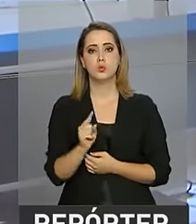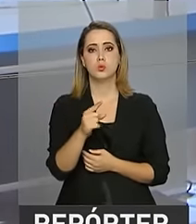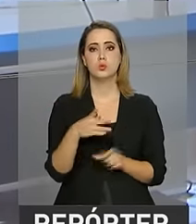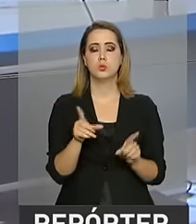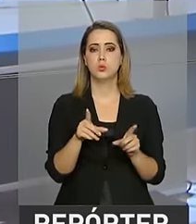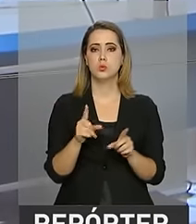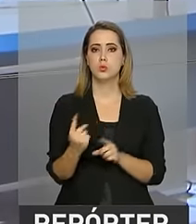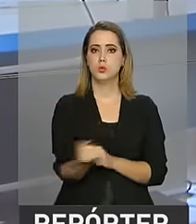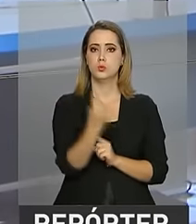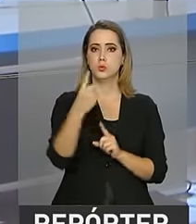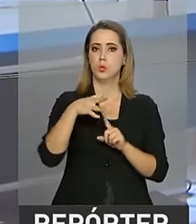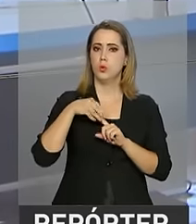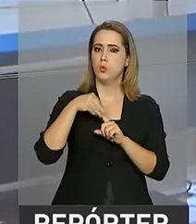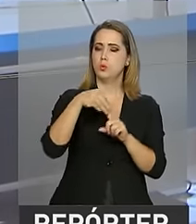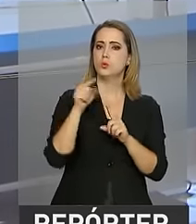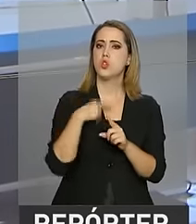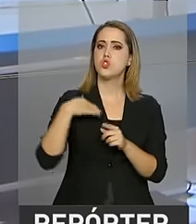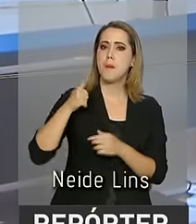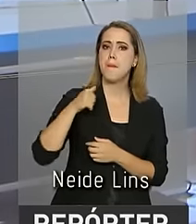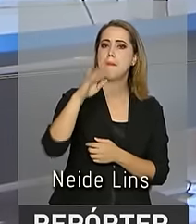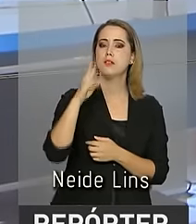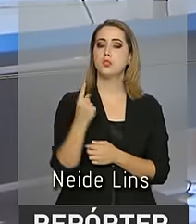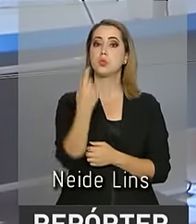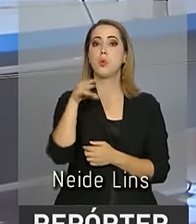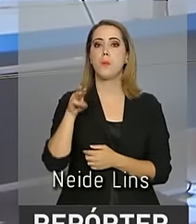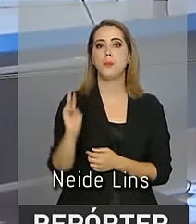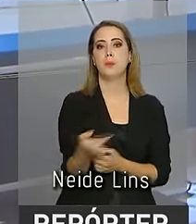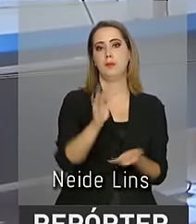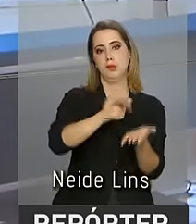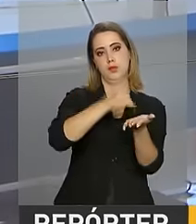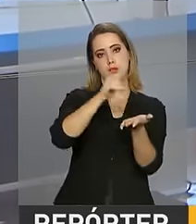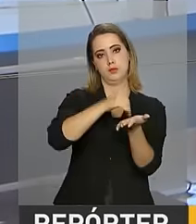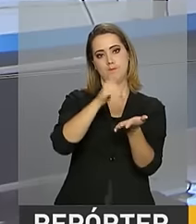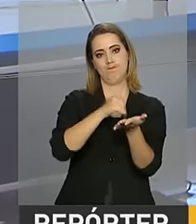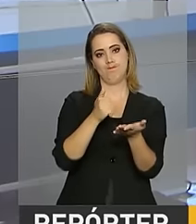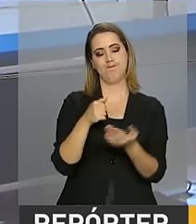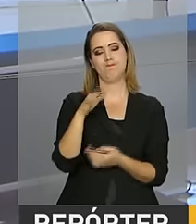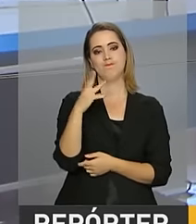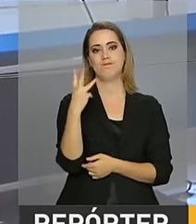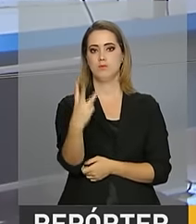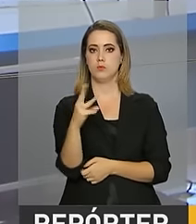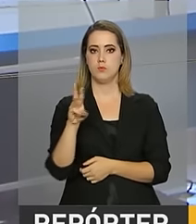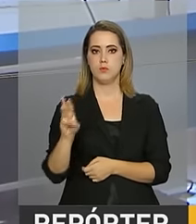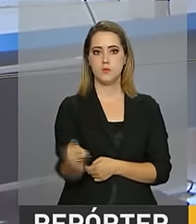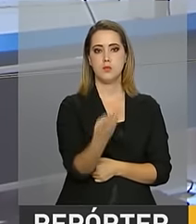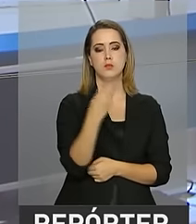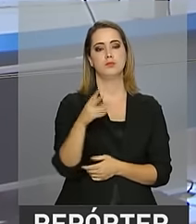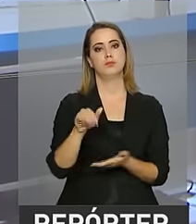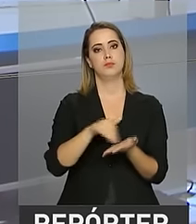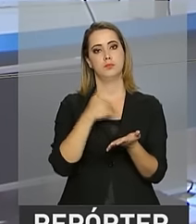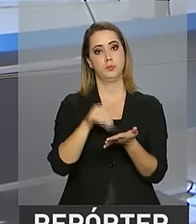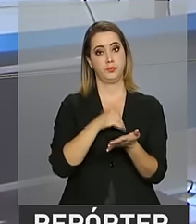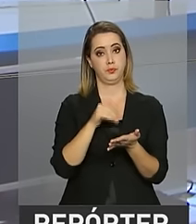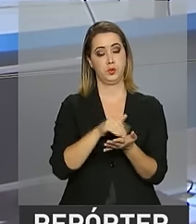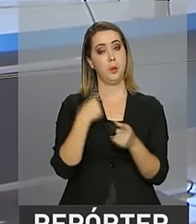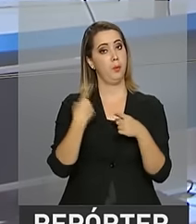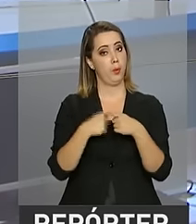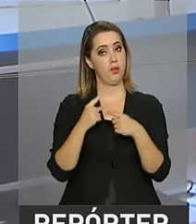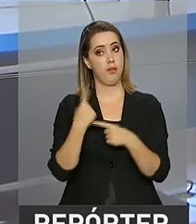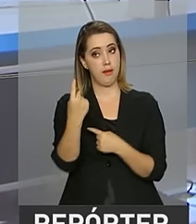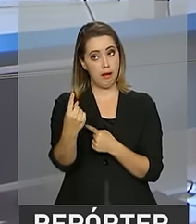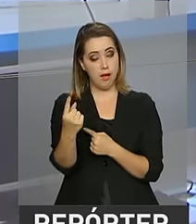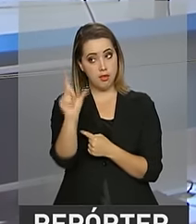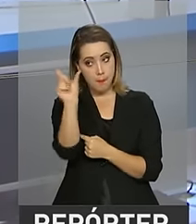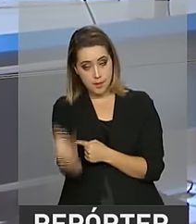unificada já recebeu mais de 1. 600.000 inscritos com mais de 3 milhões de inscrições isso porque cada